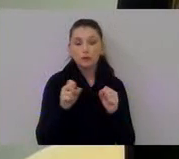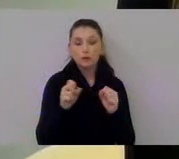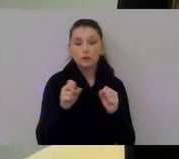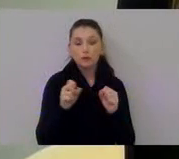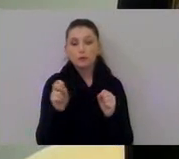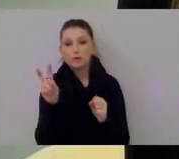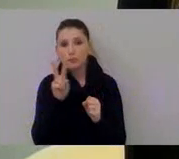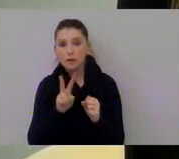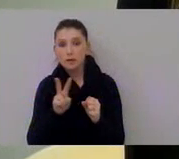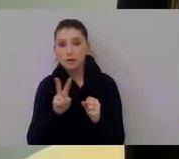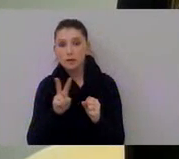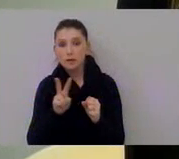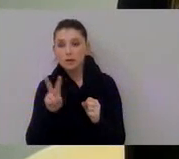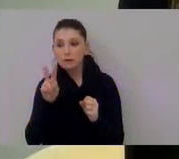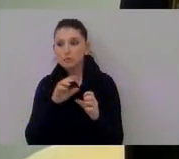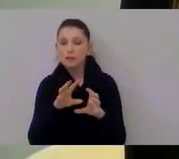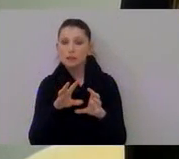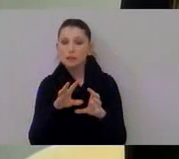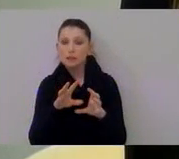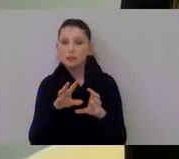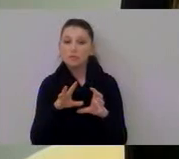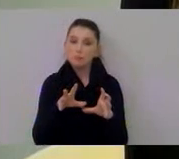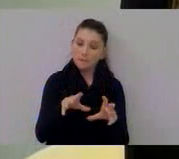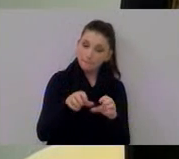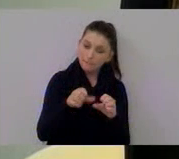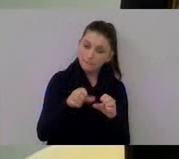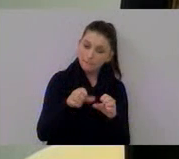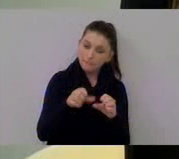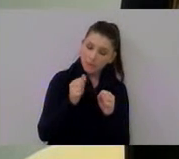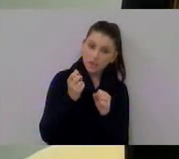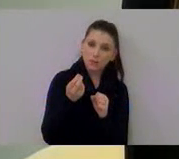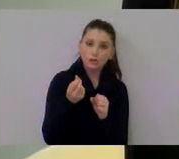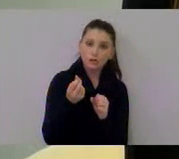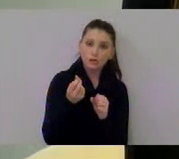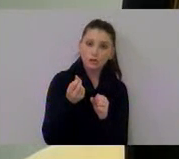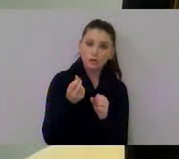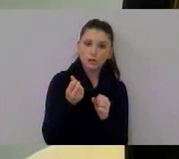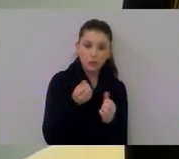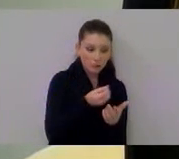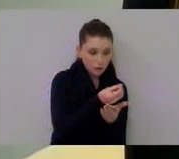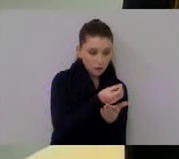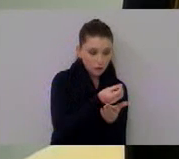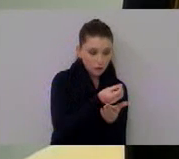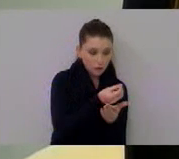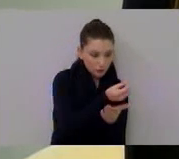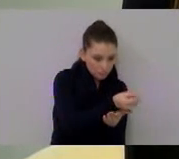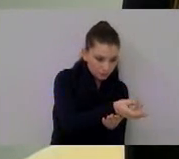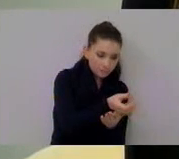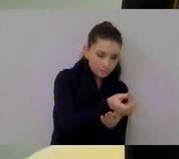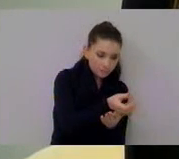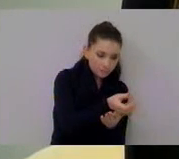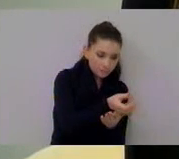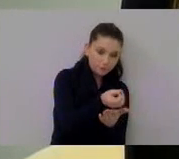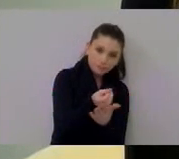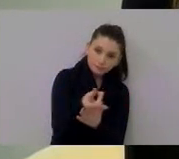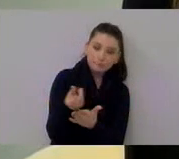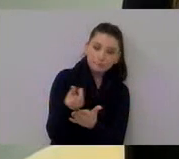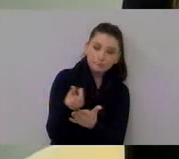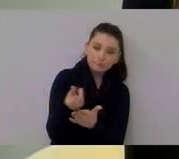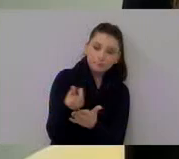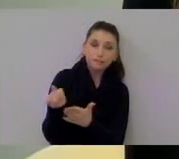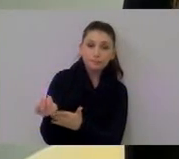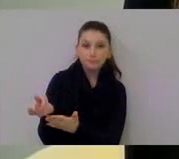esses valores. Porque, como nós aprovamos, nós tínhamos